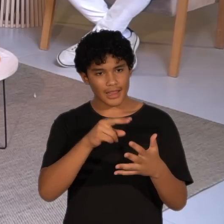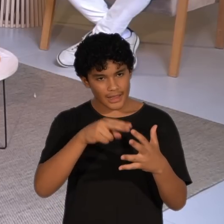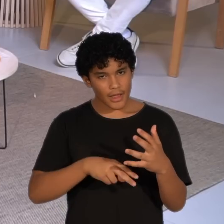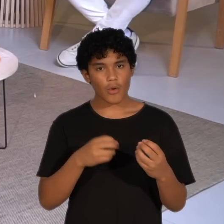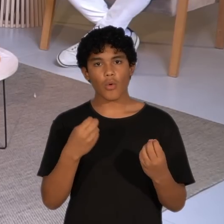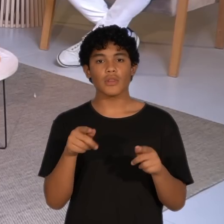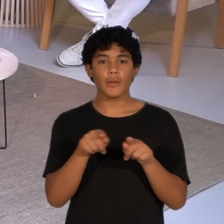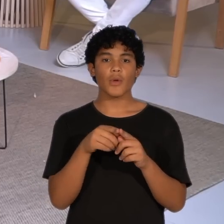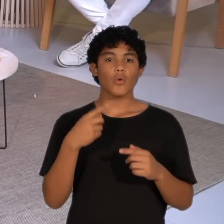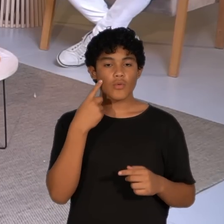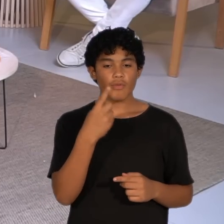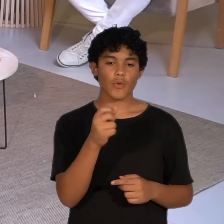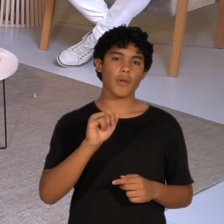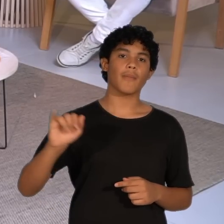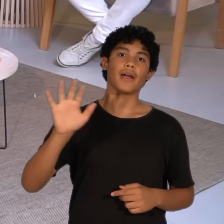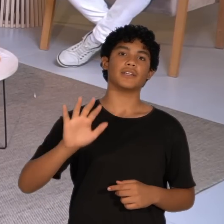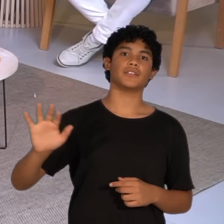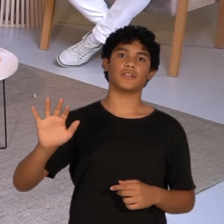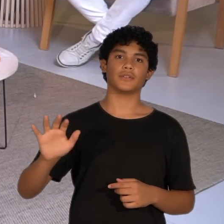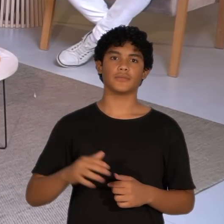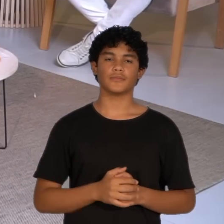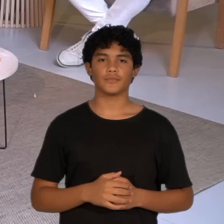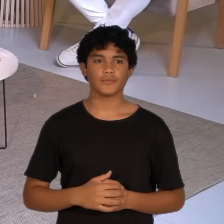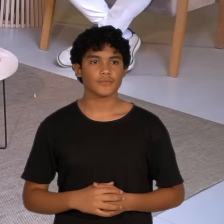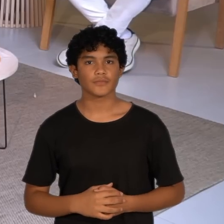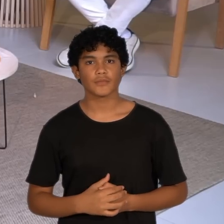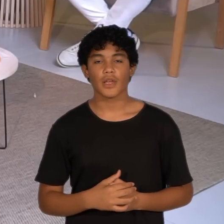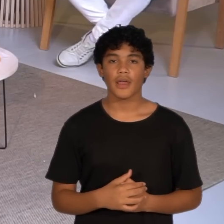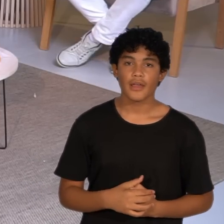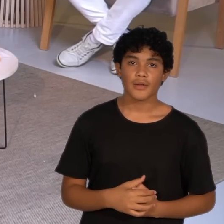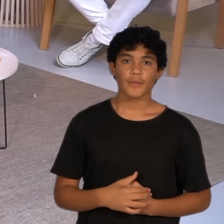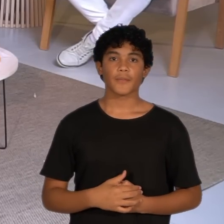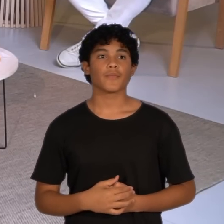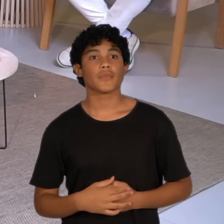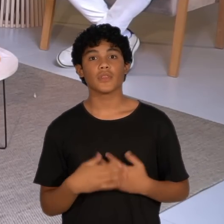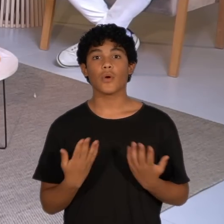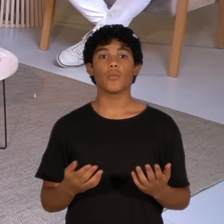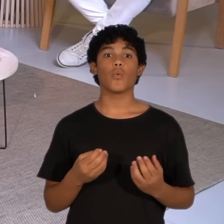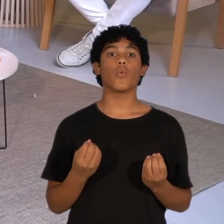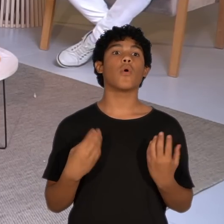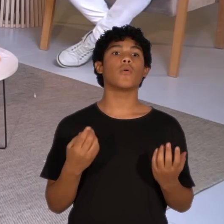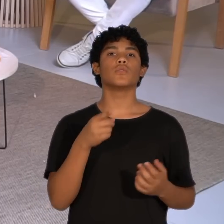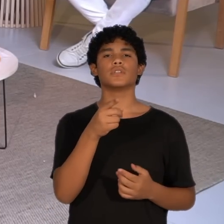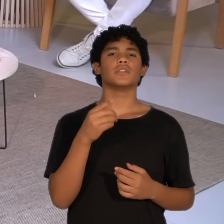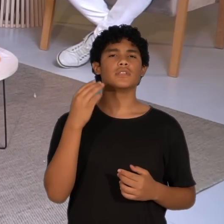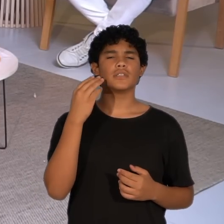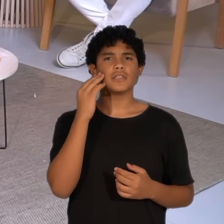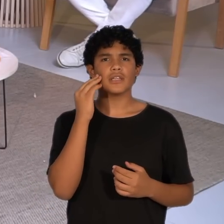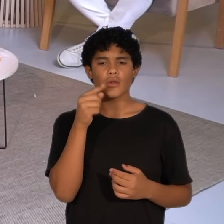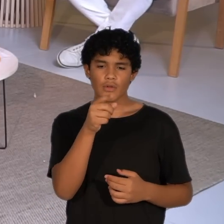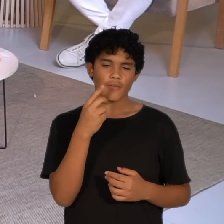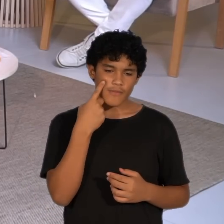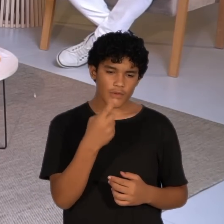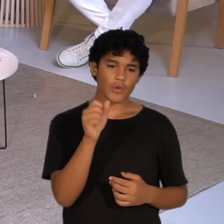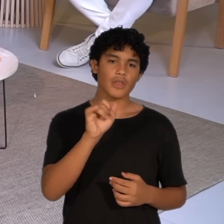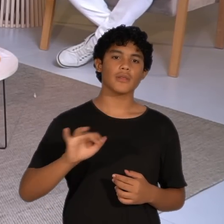que aparece aí na lição e você aí de casa está conseguindo acompanhar também essa ilustração aí no seu vídeo, né? Na tela está mostrando aí, né? Mas comenta pra gente, qual foi a primeira